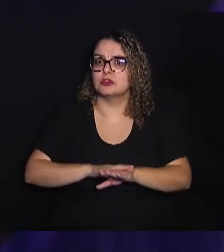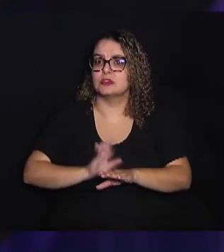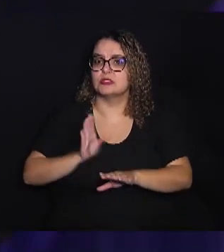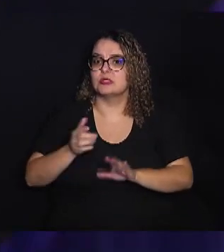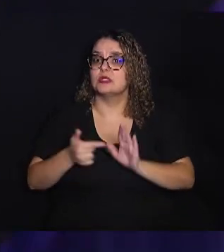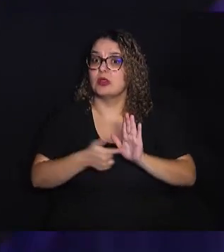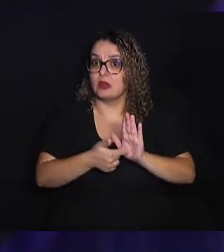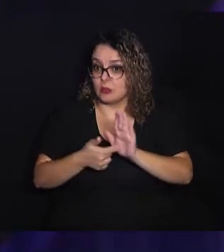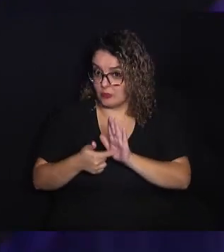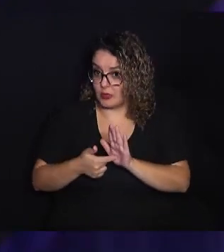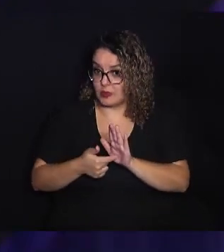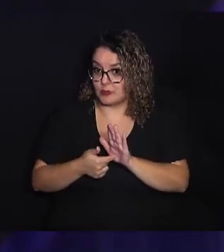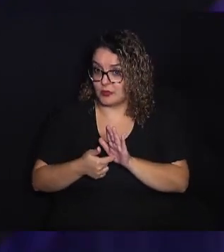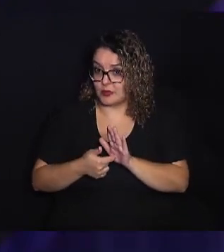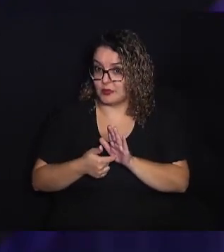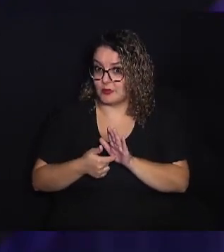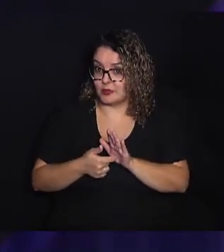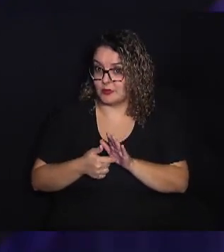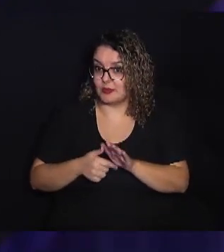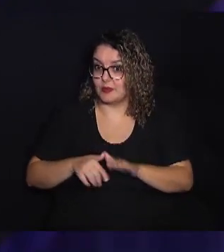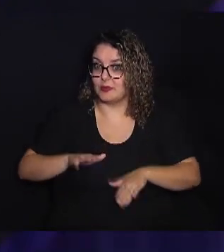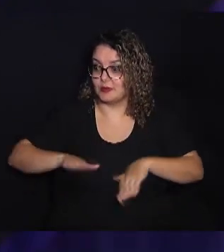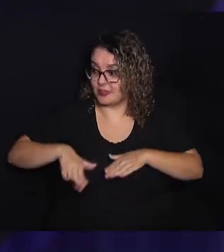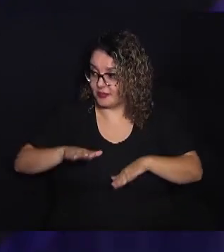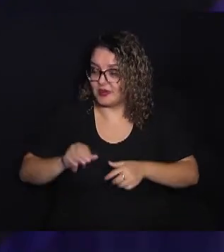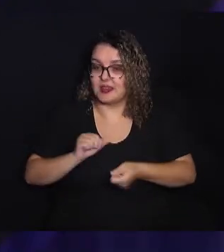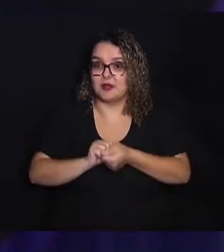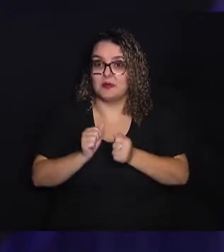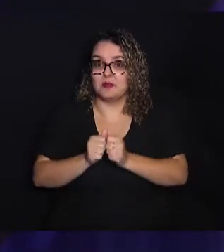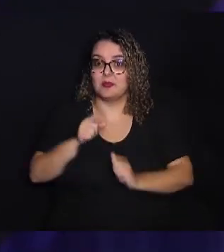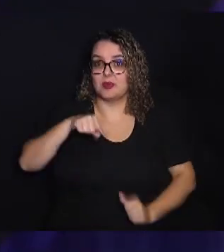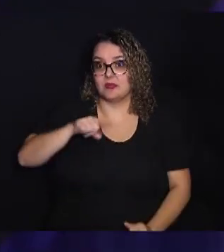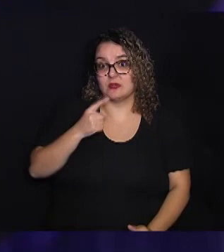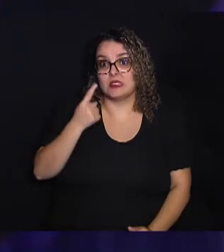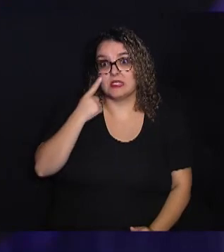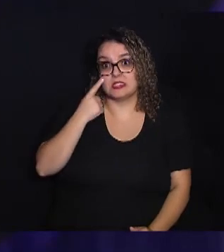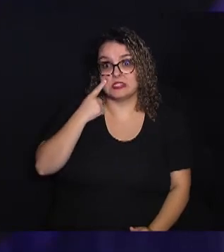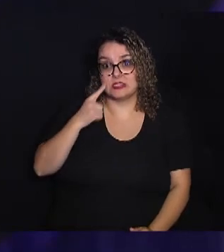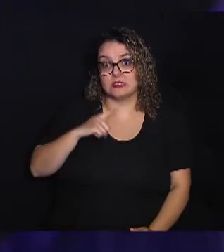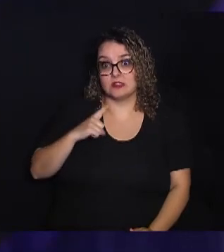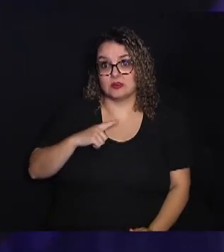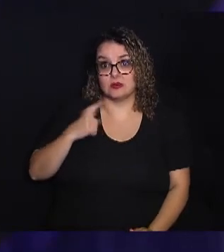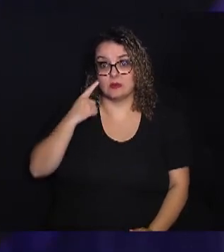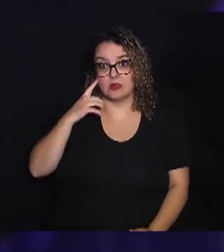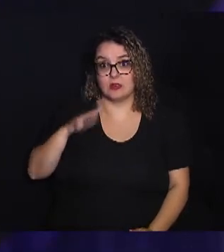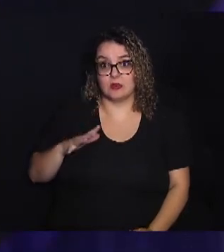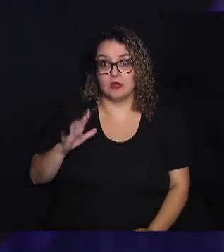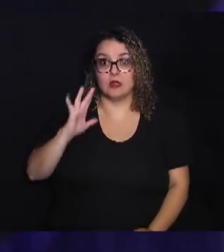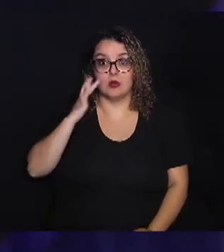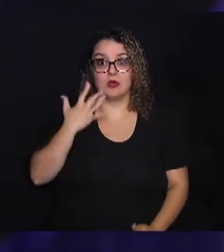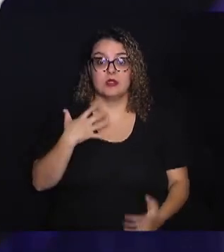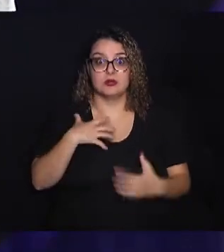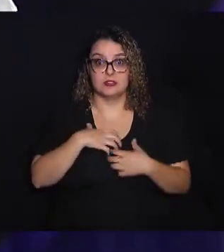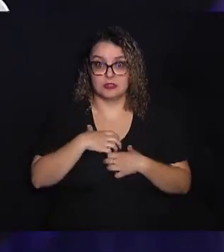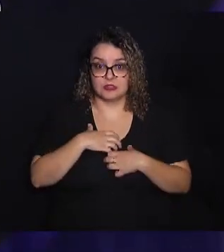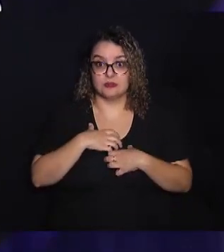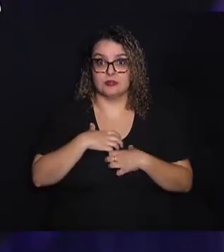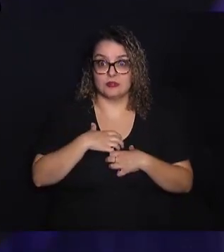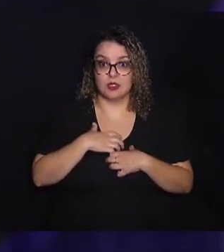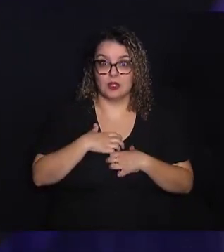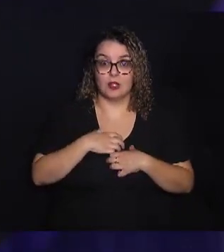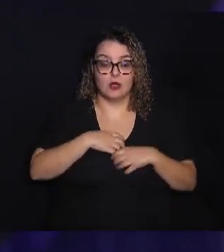mostrar um sapateado adaptado, tudo para vocês terem uma noção, porque eu acho que a sensação é que abre um universo